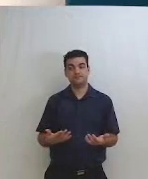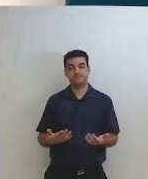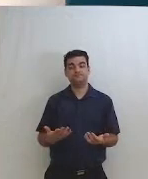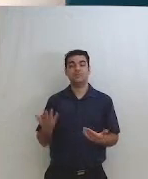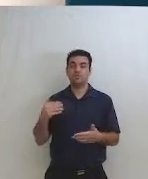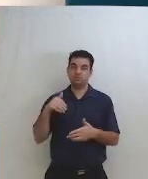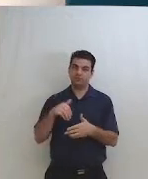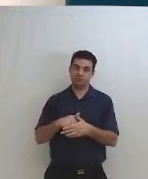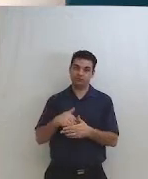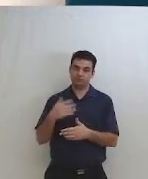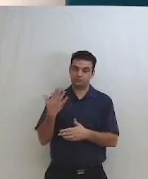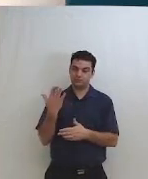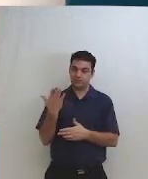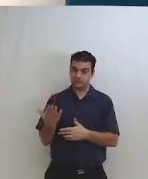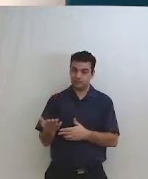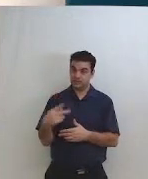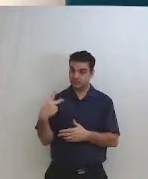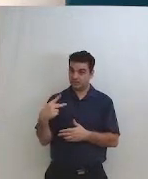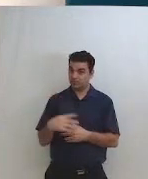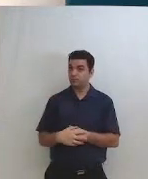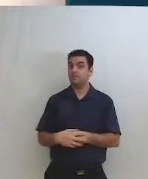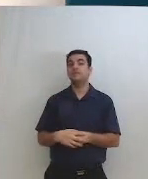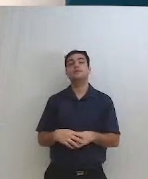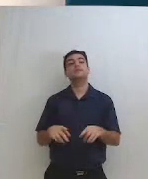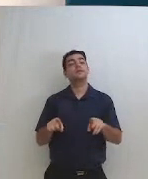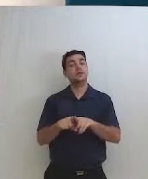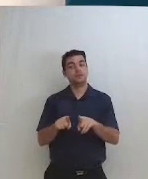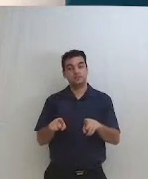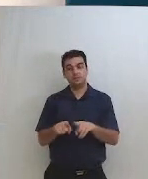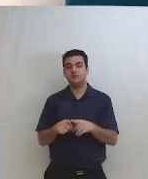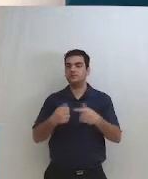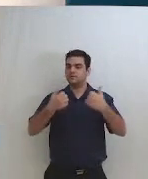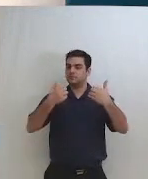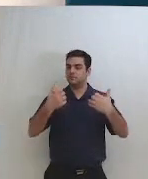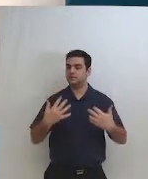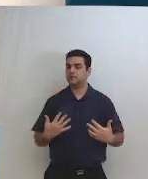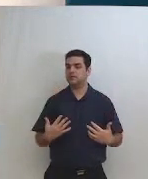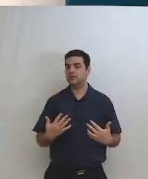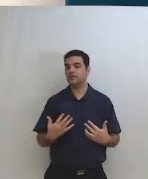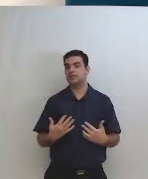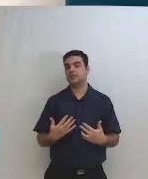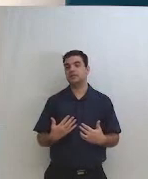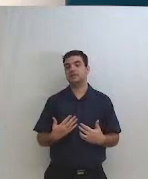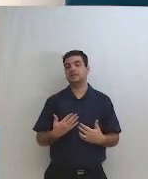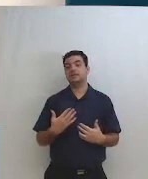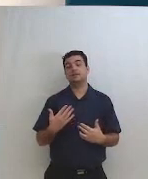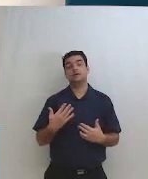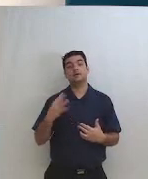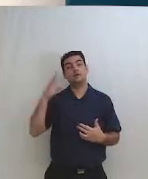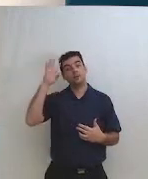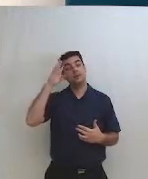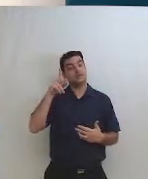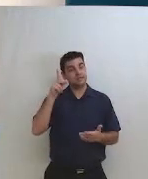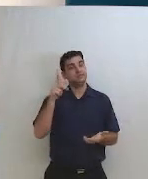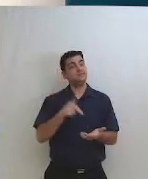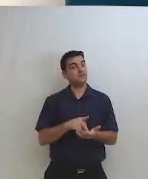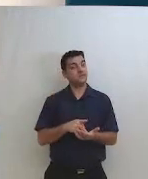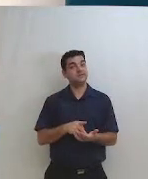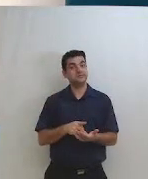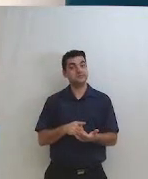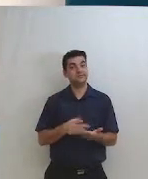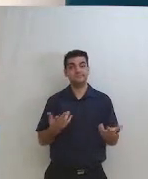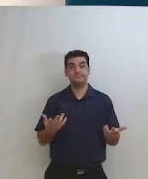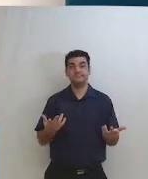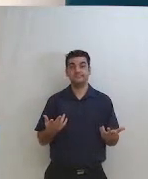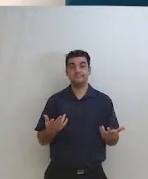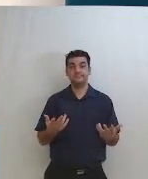Excelência, que também menciona de que considera válida esse tipo de